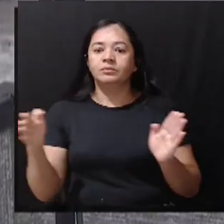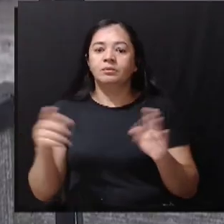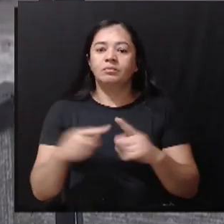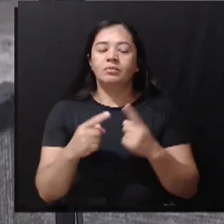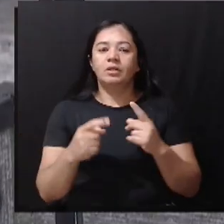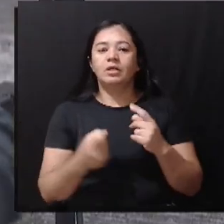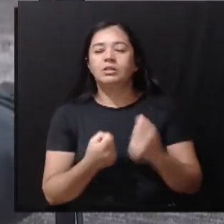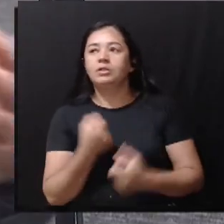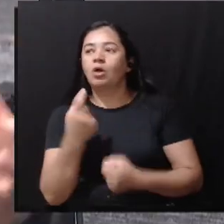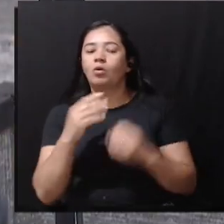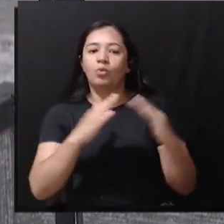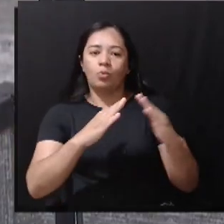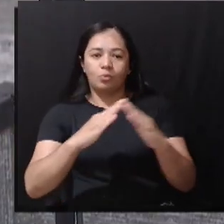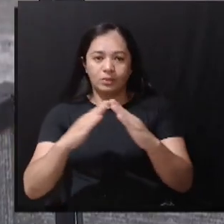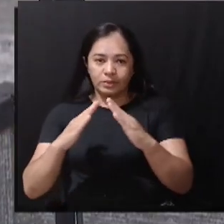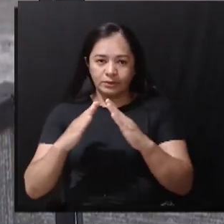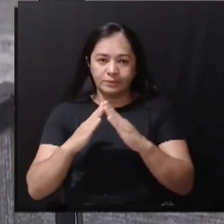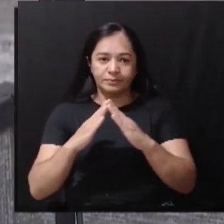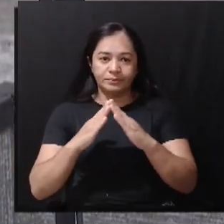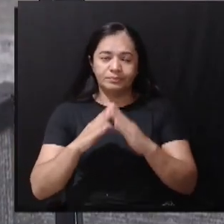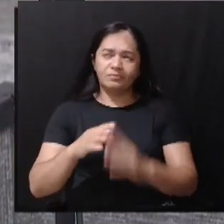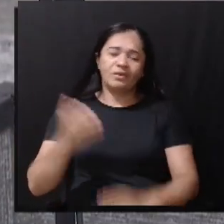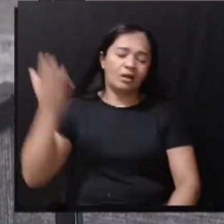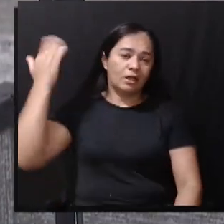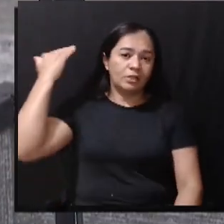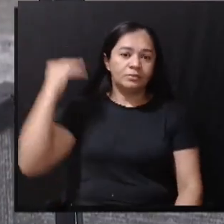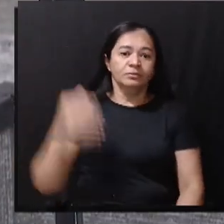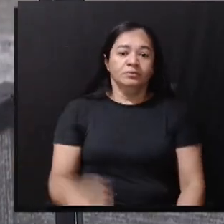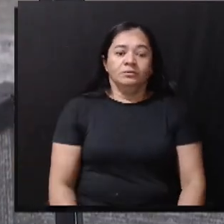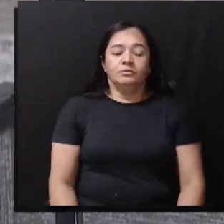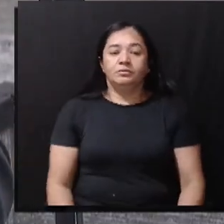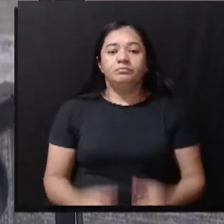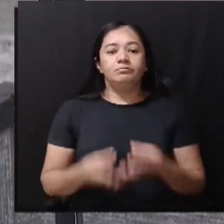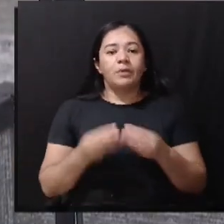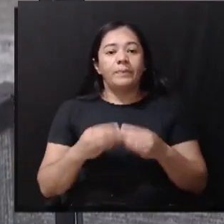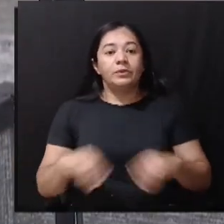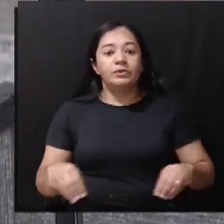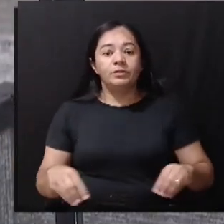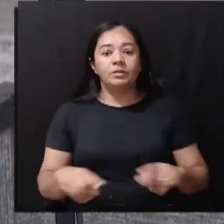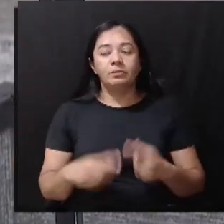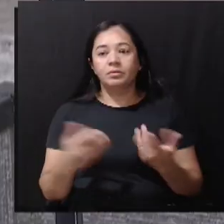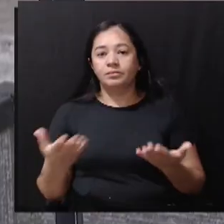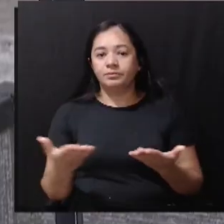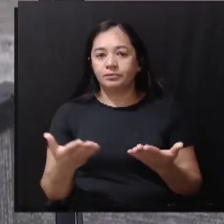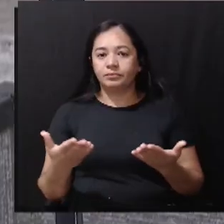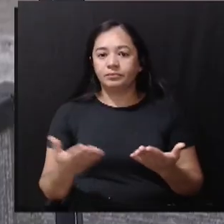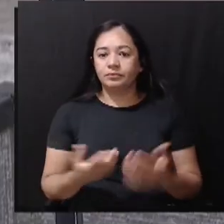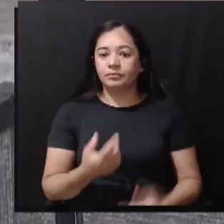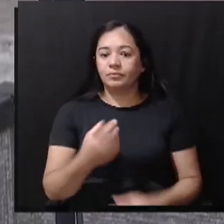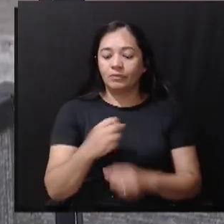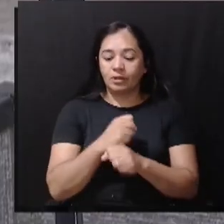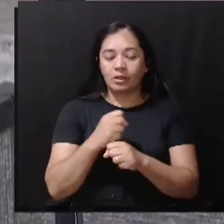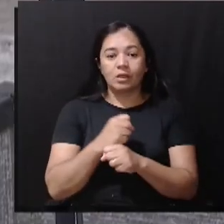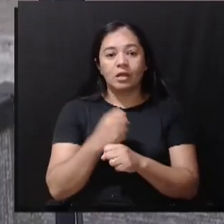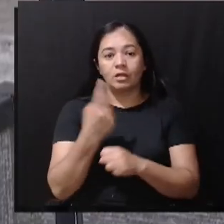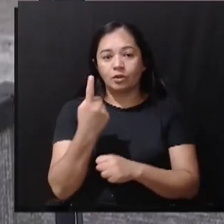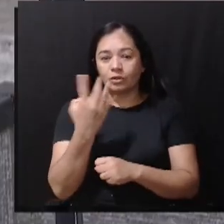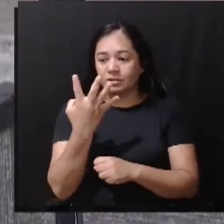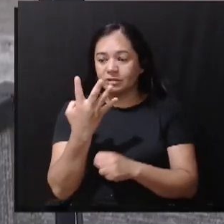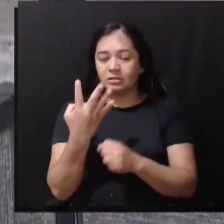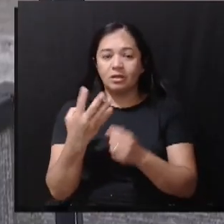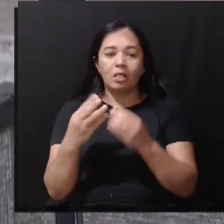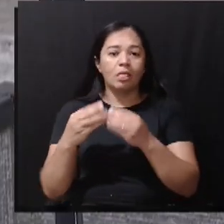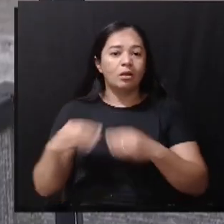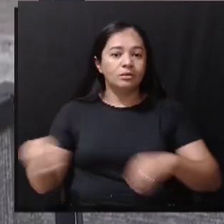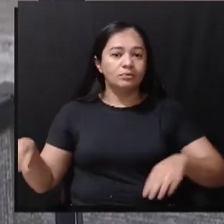empreendimentos, lá atrás eles ficaram defasados e num dado momento, 14 anos que ficou defasado, houve